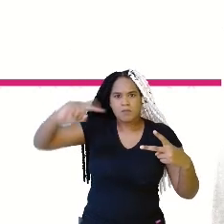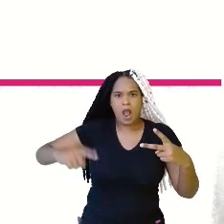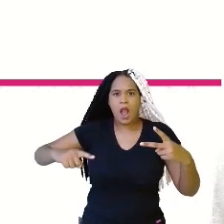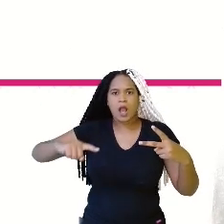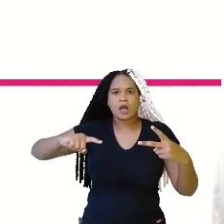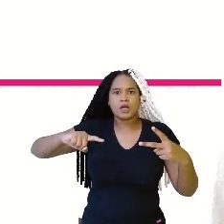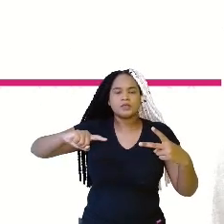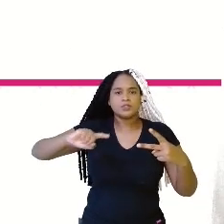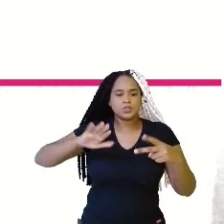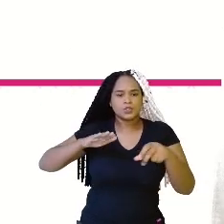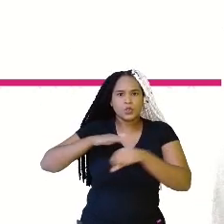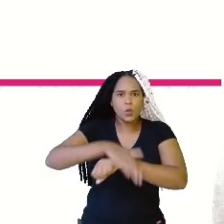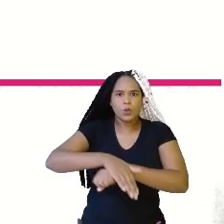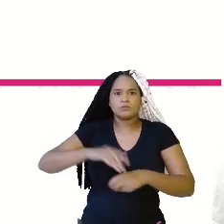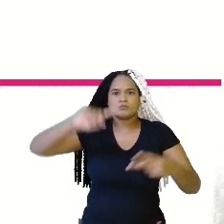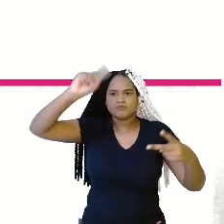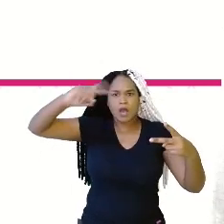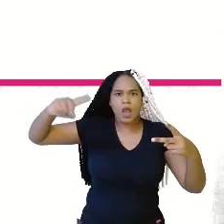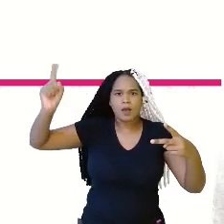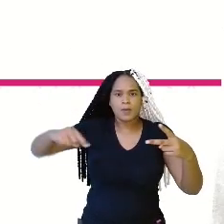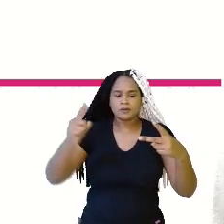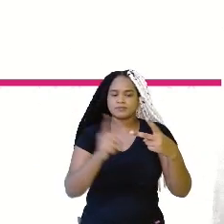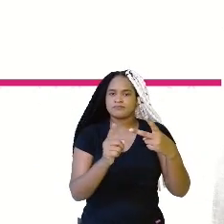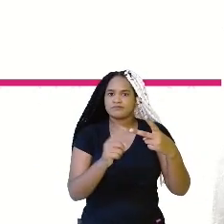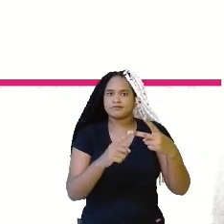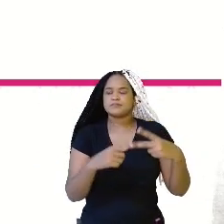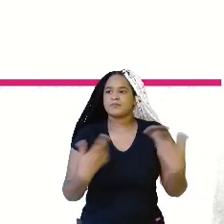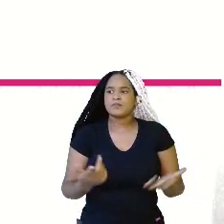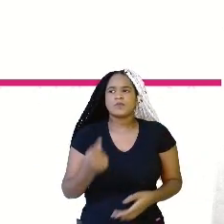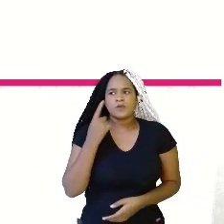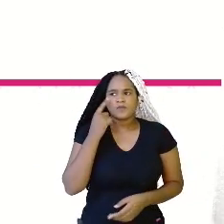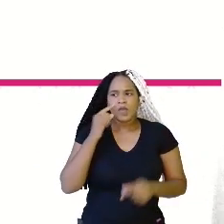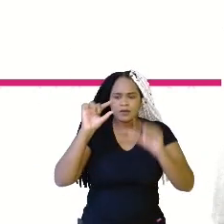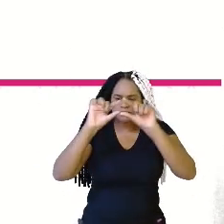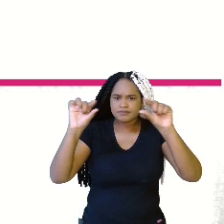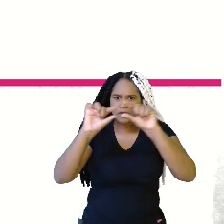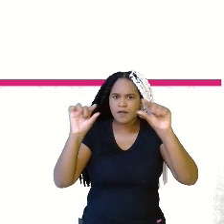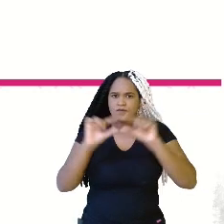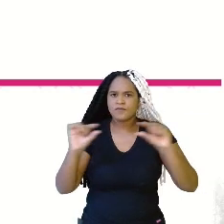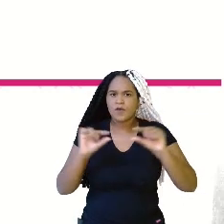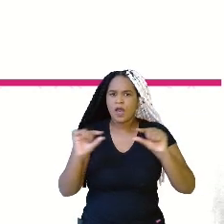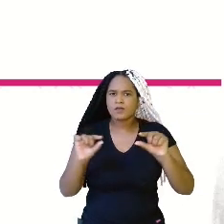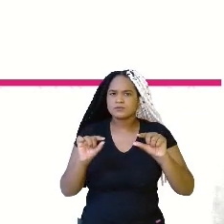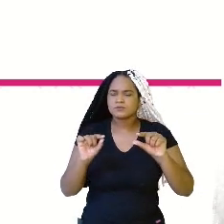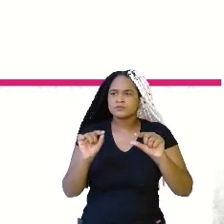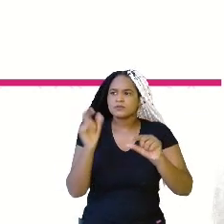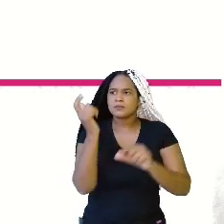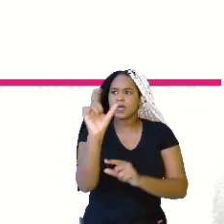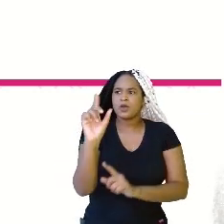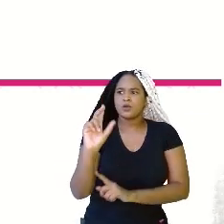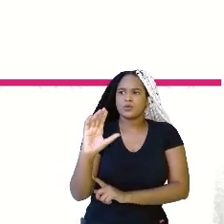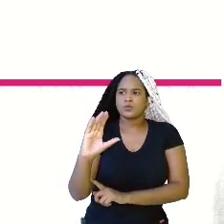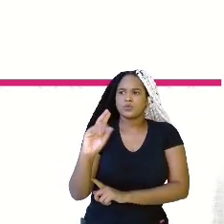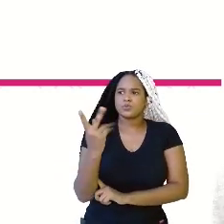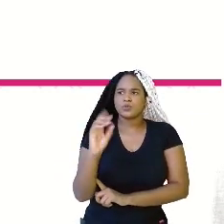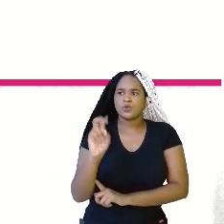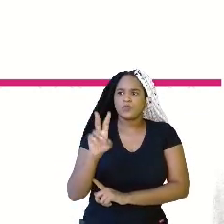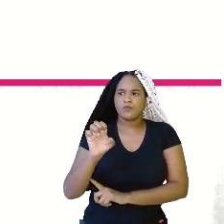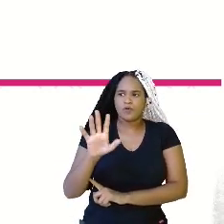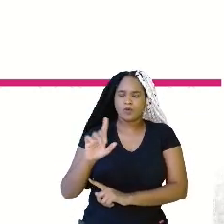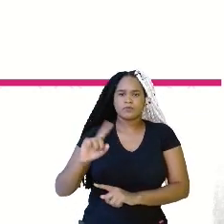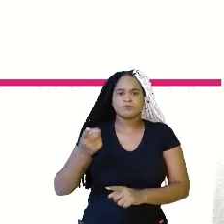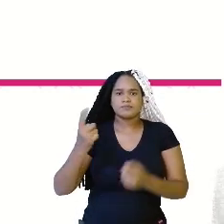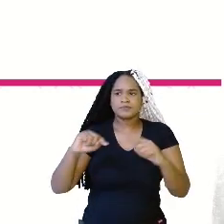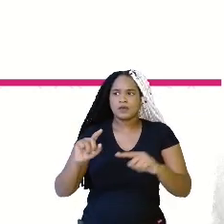toda. Aí você pode até dizer assim, professora, na frase está escrito choveu e está escrito relampejou. E a senhora